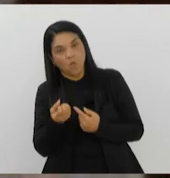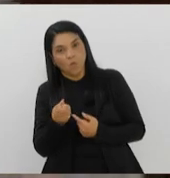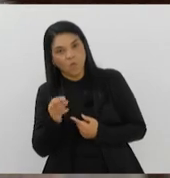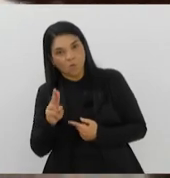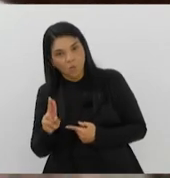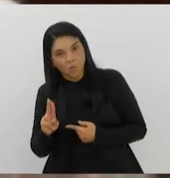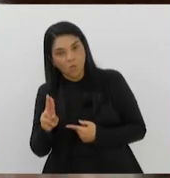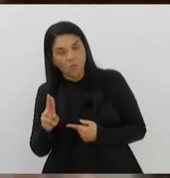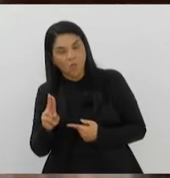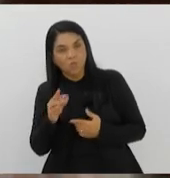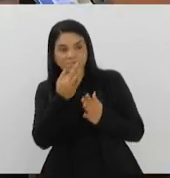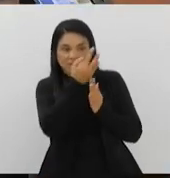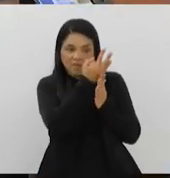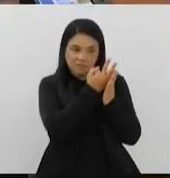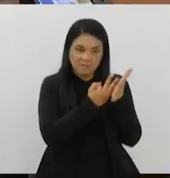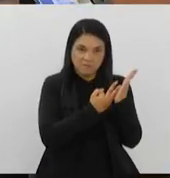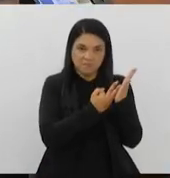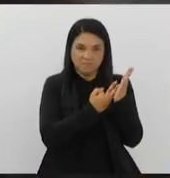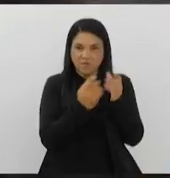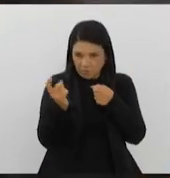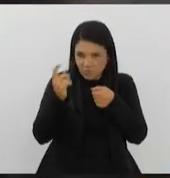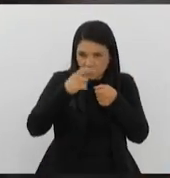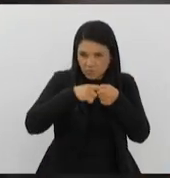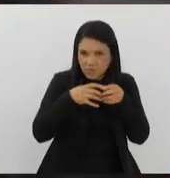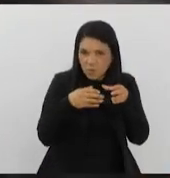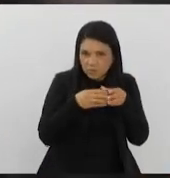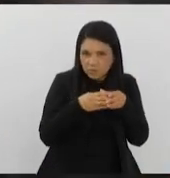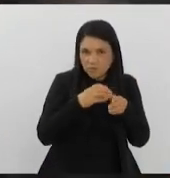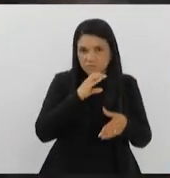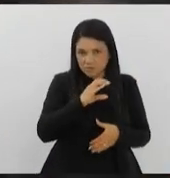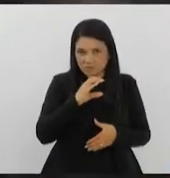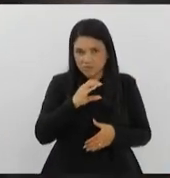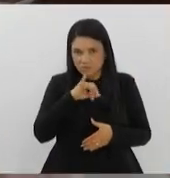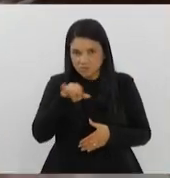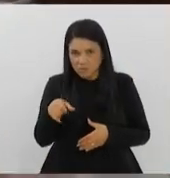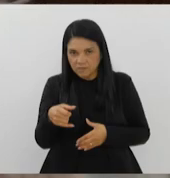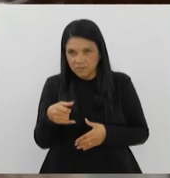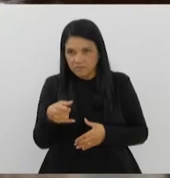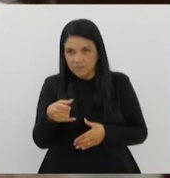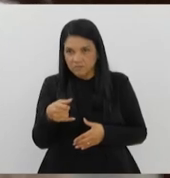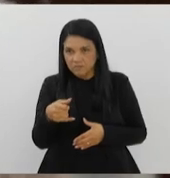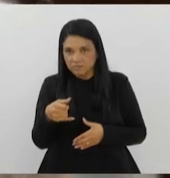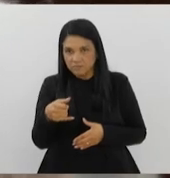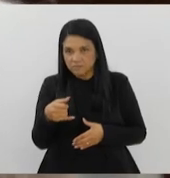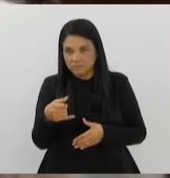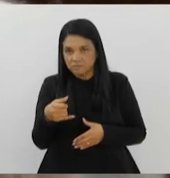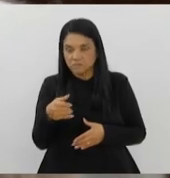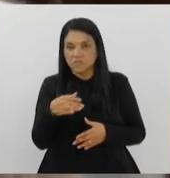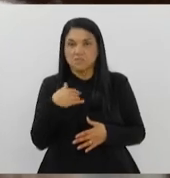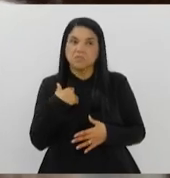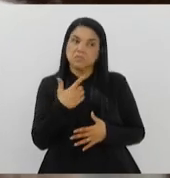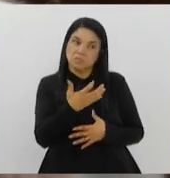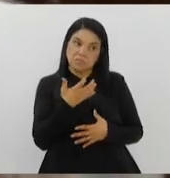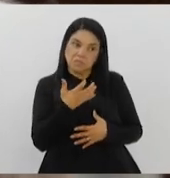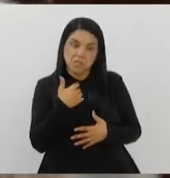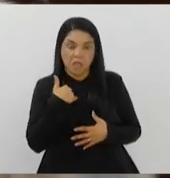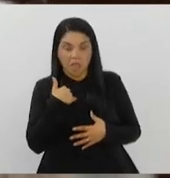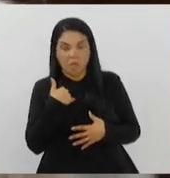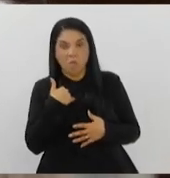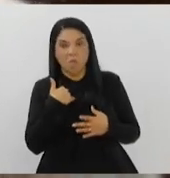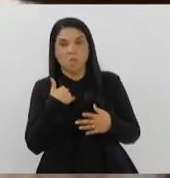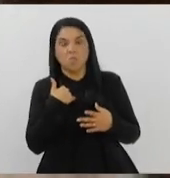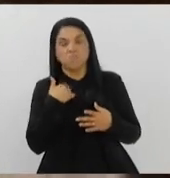de redação... Vamos devolver a comissão, a CCJ, e lá... Não, mas se o senhor quiser, chamando o trabalho da ordem, a